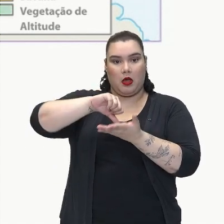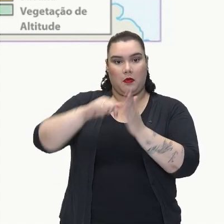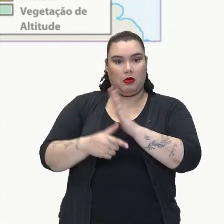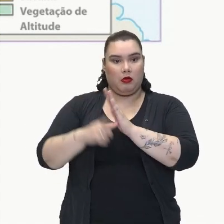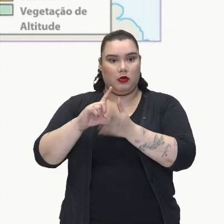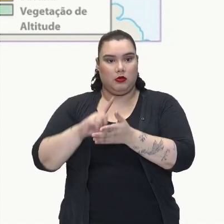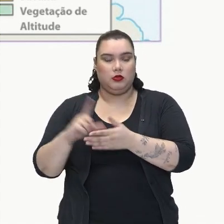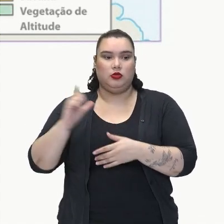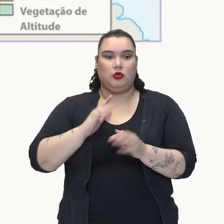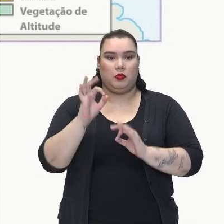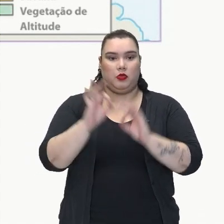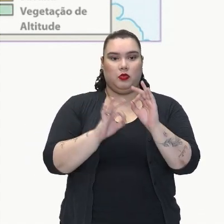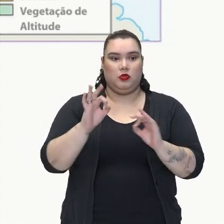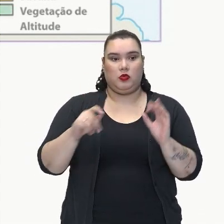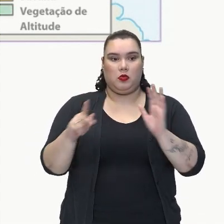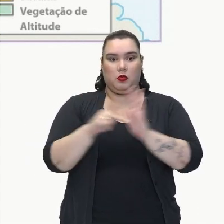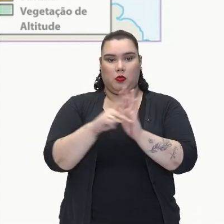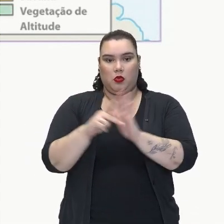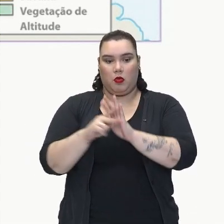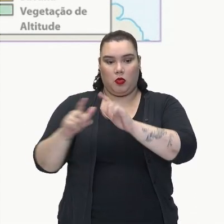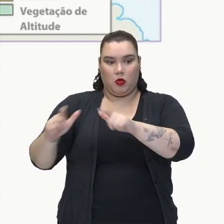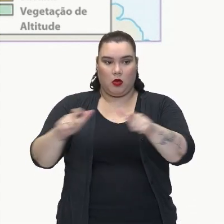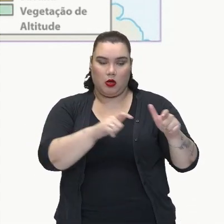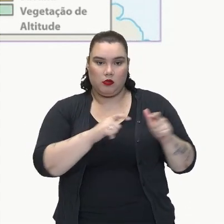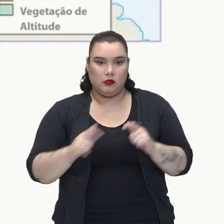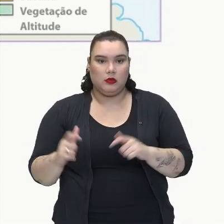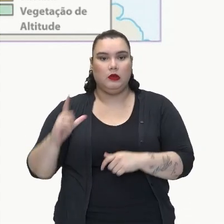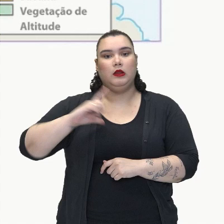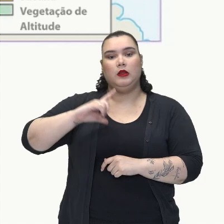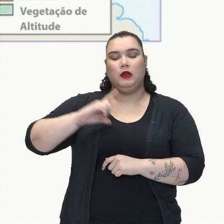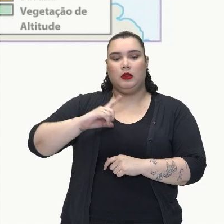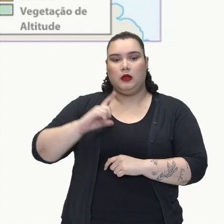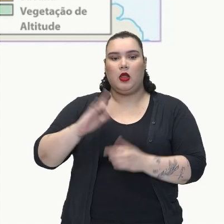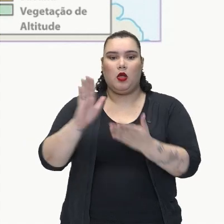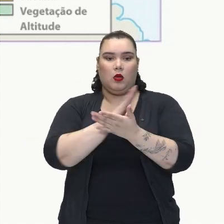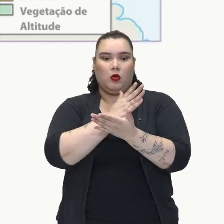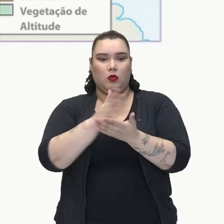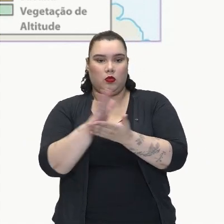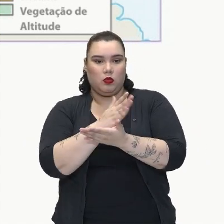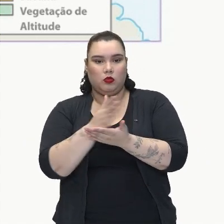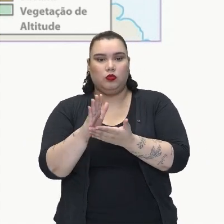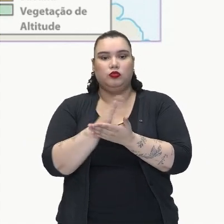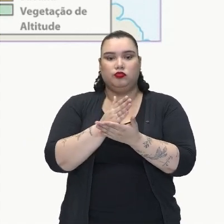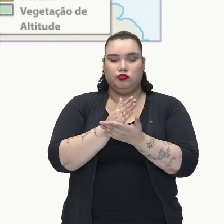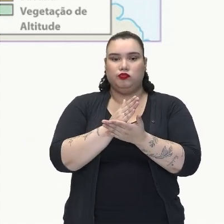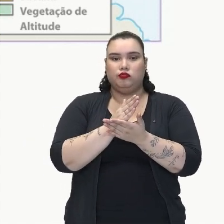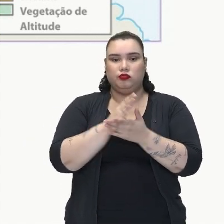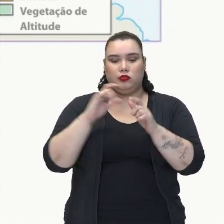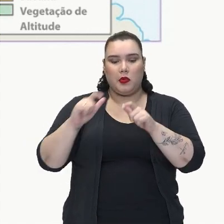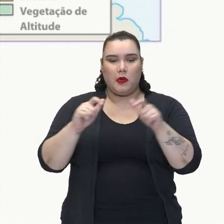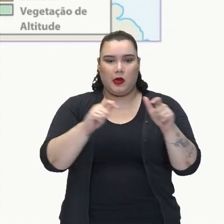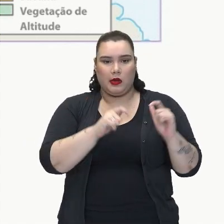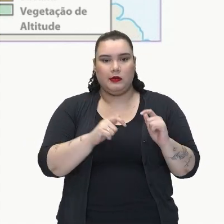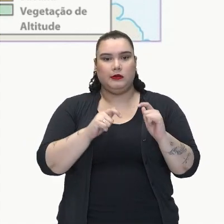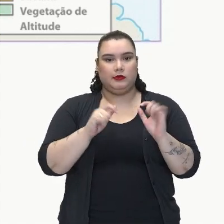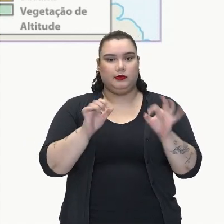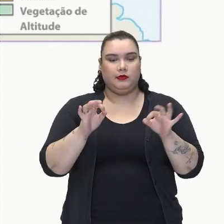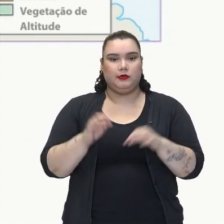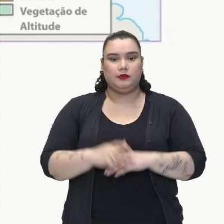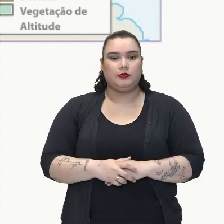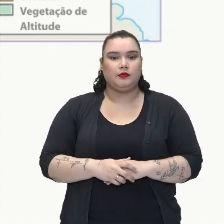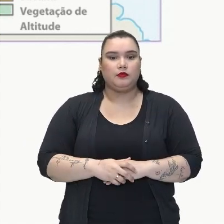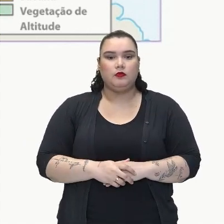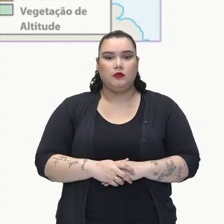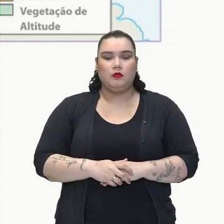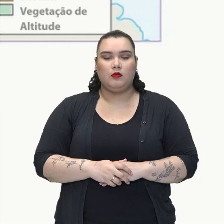que tratava da altimetria do terreno, nós tínhamos lá alguns picos aqui, né? Grandes altitudes. No